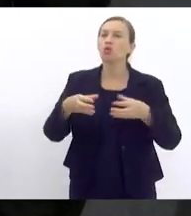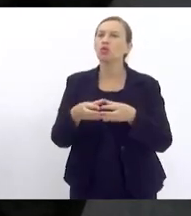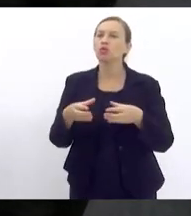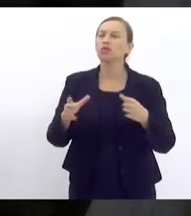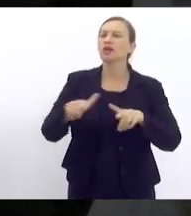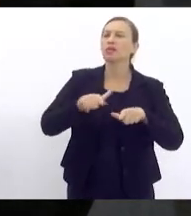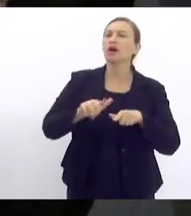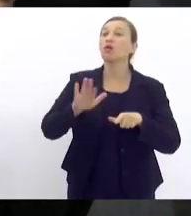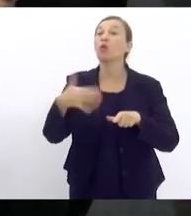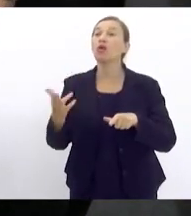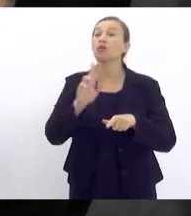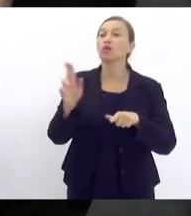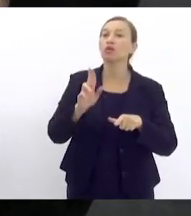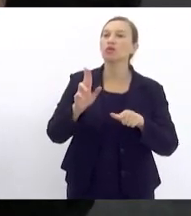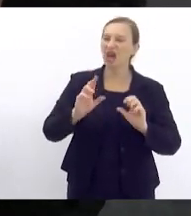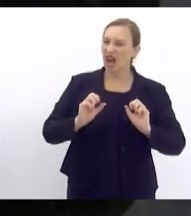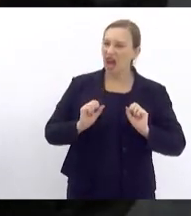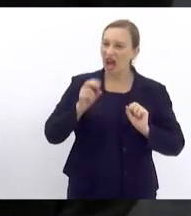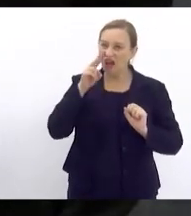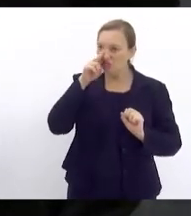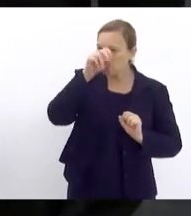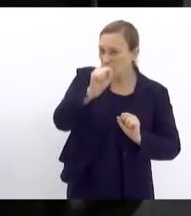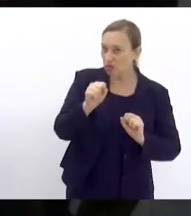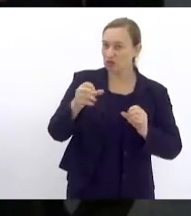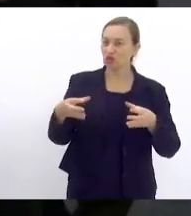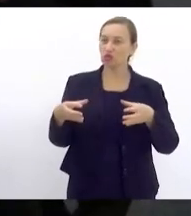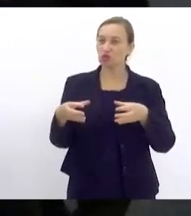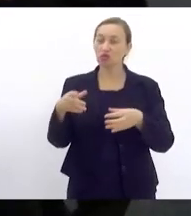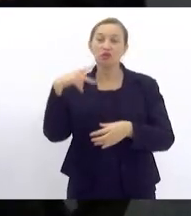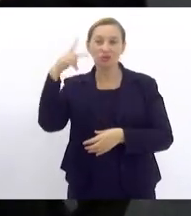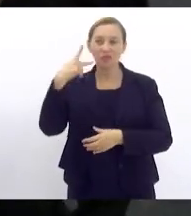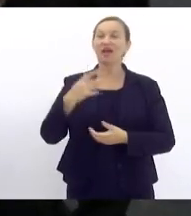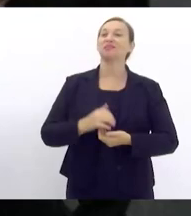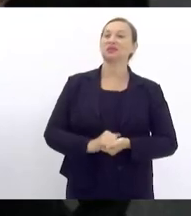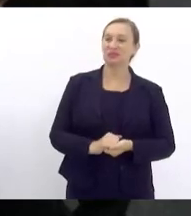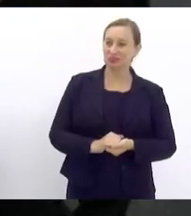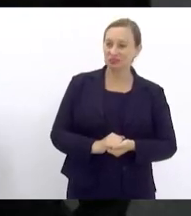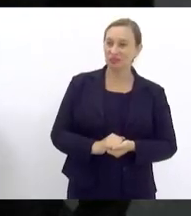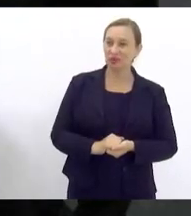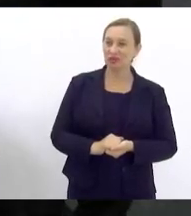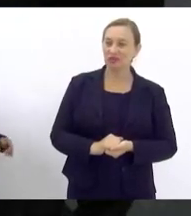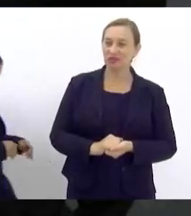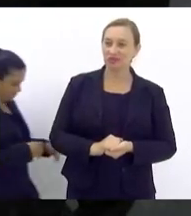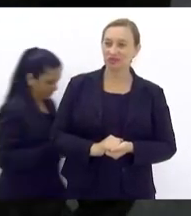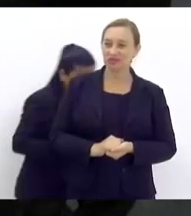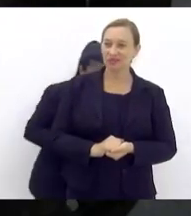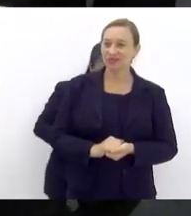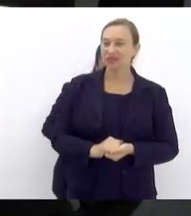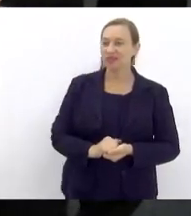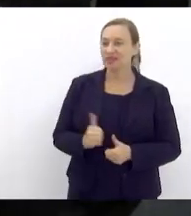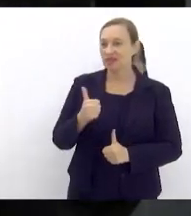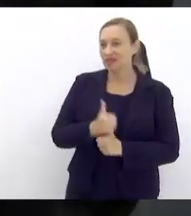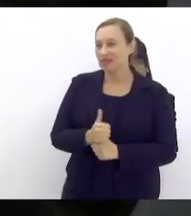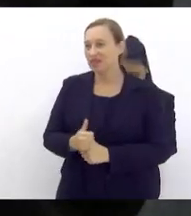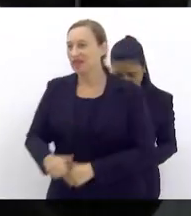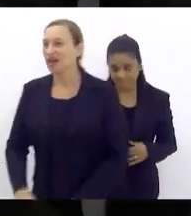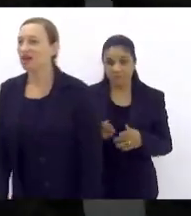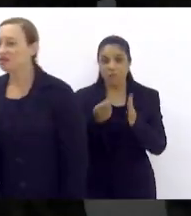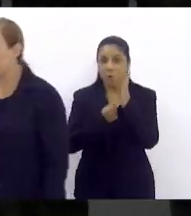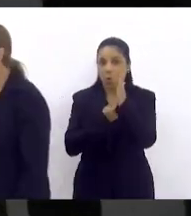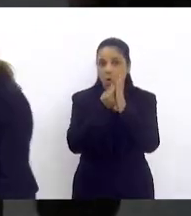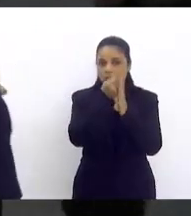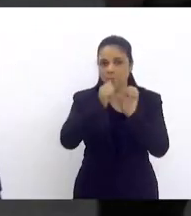vai a força do Parlamento o grupo de trabalho a força do Parlamento excelente do orçamento